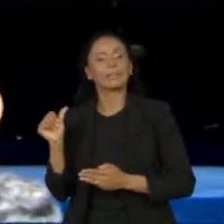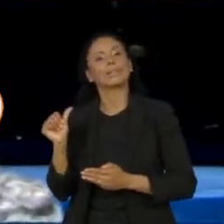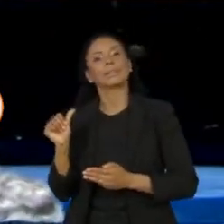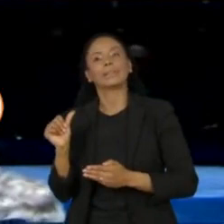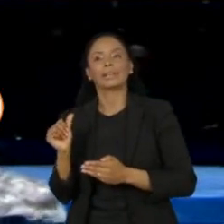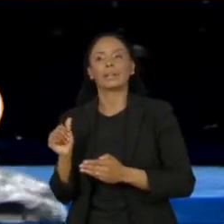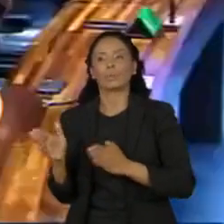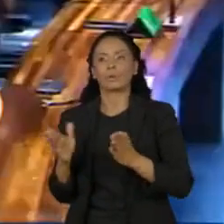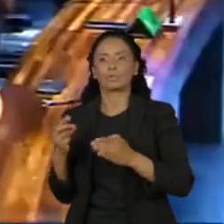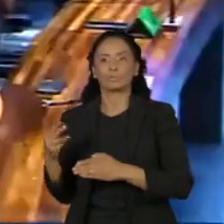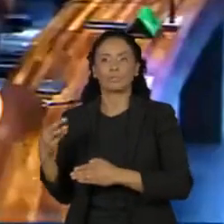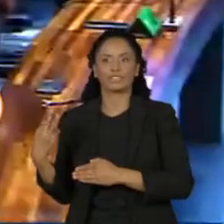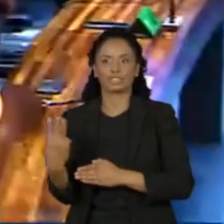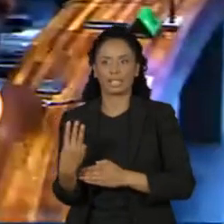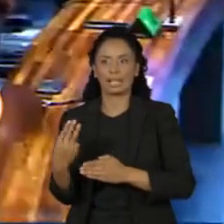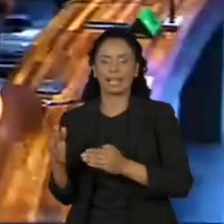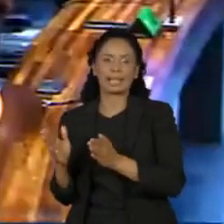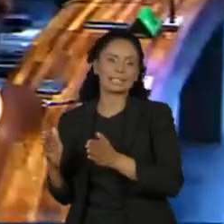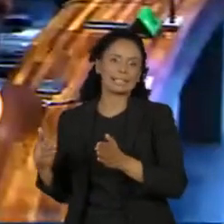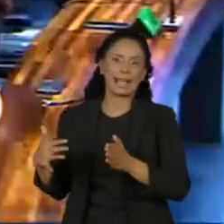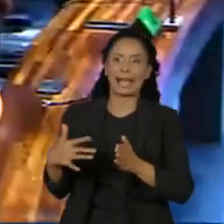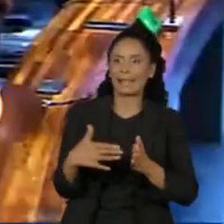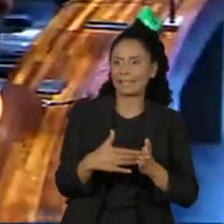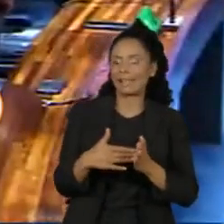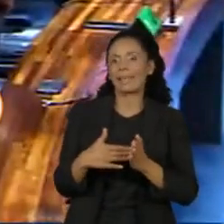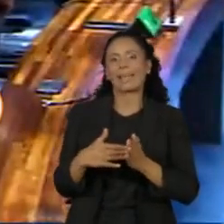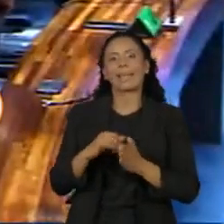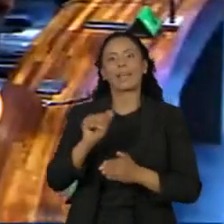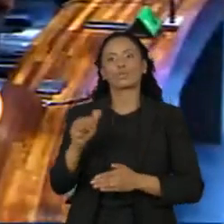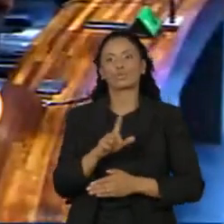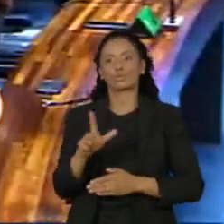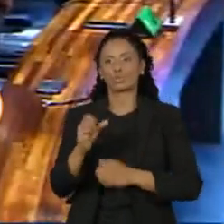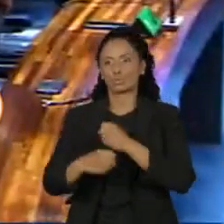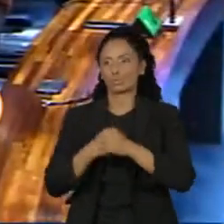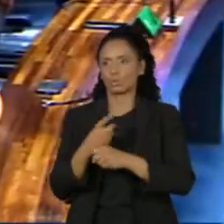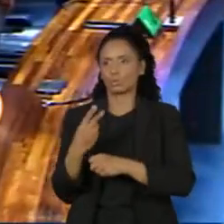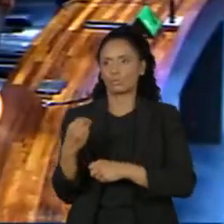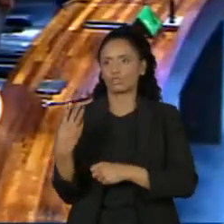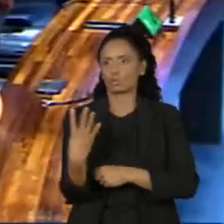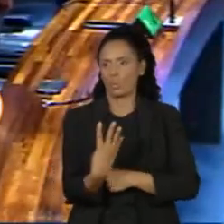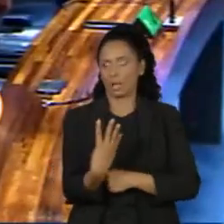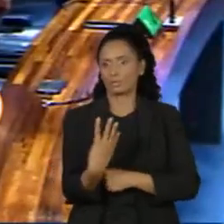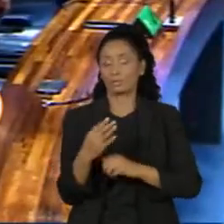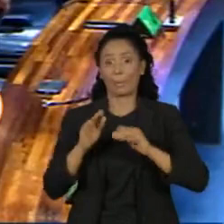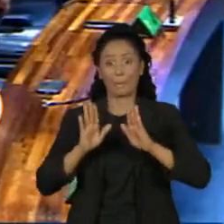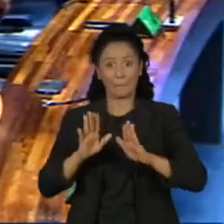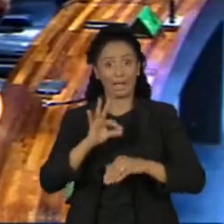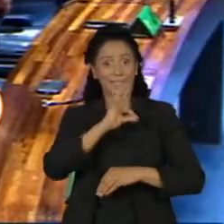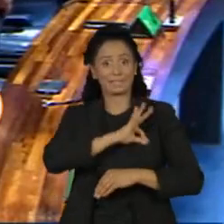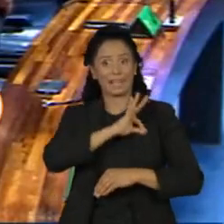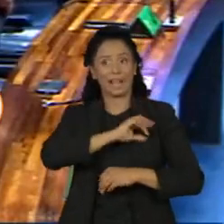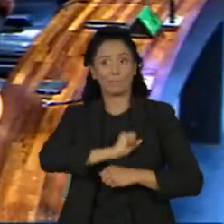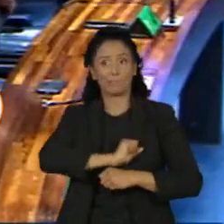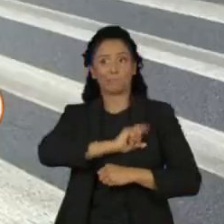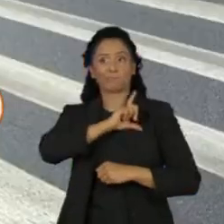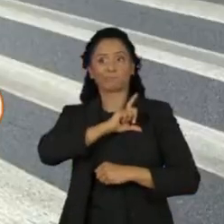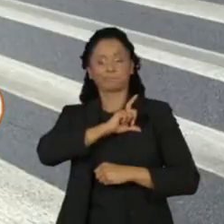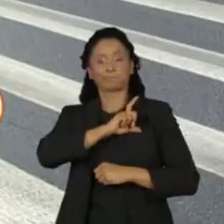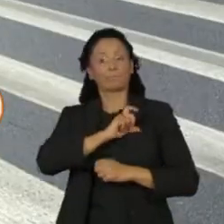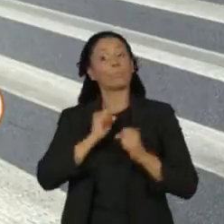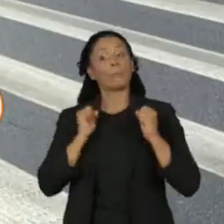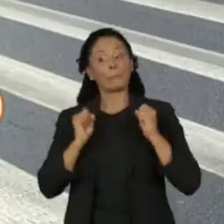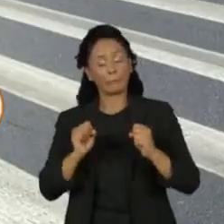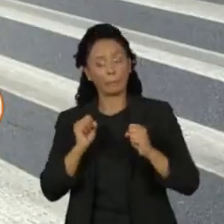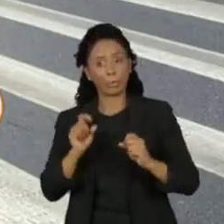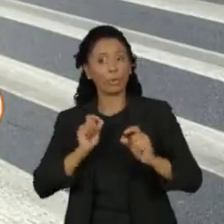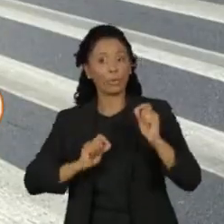2023 e vão até julho de 2024. Com esse reajuste, o salário de alguns magistrados, por exemplo, pode